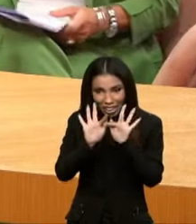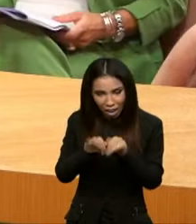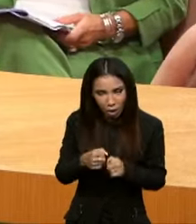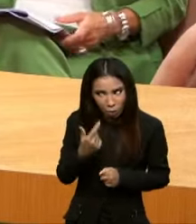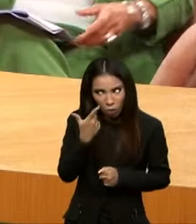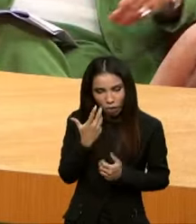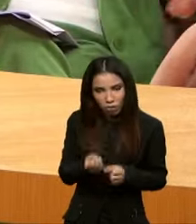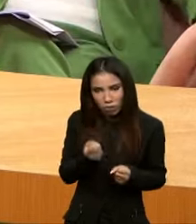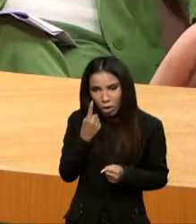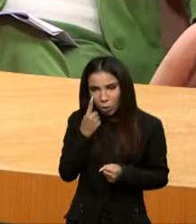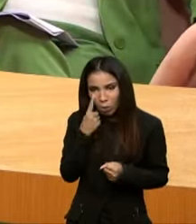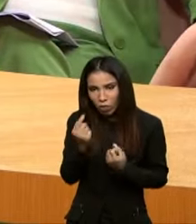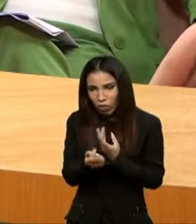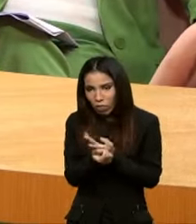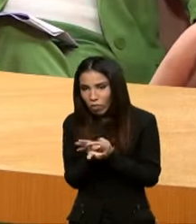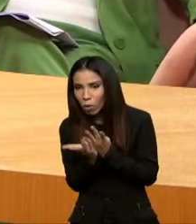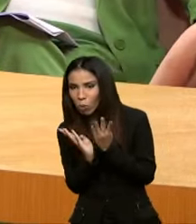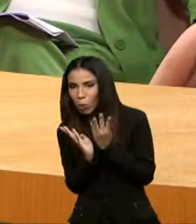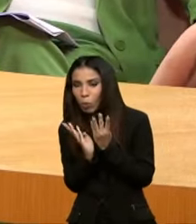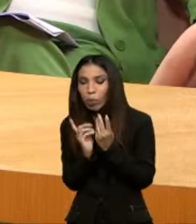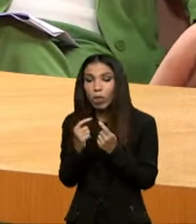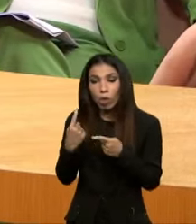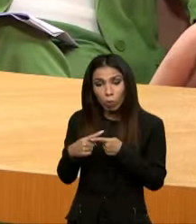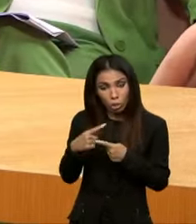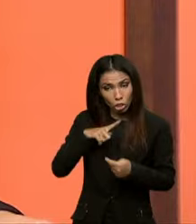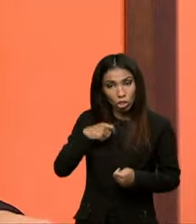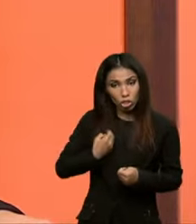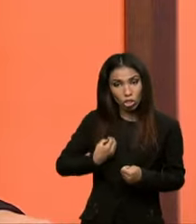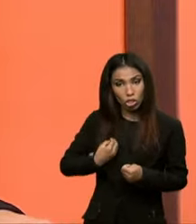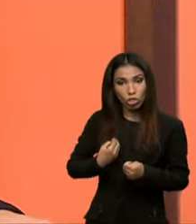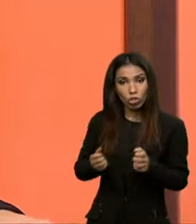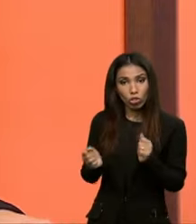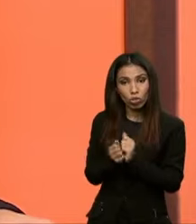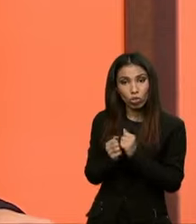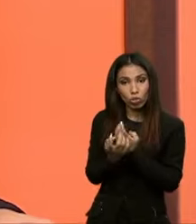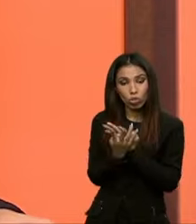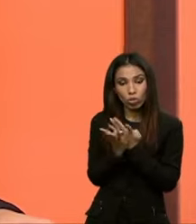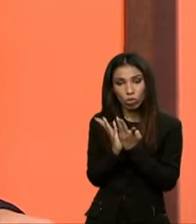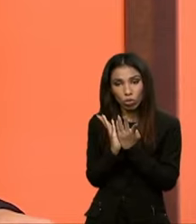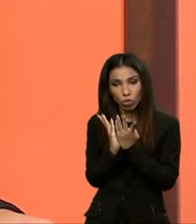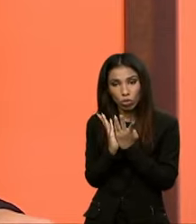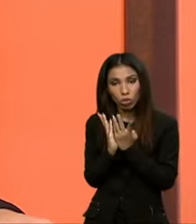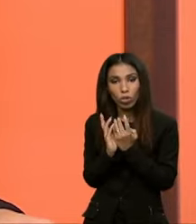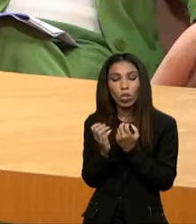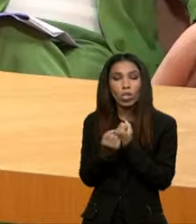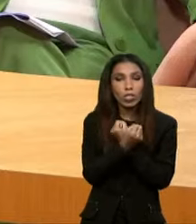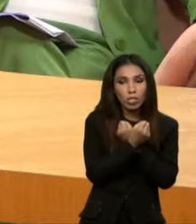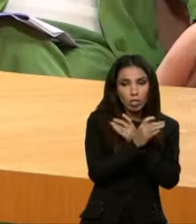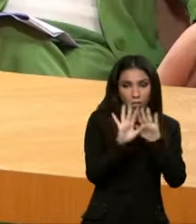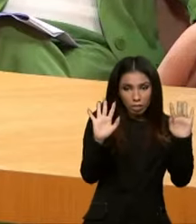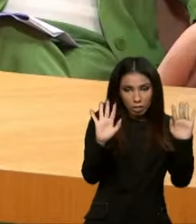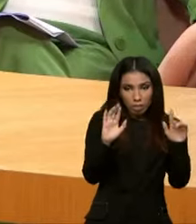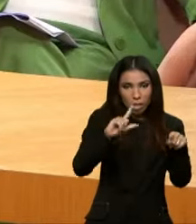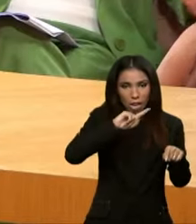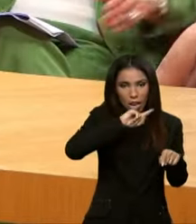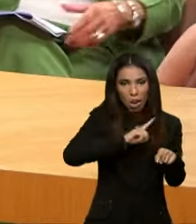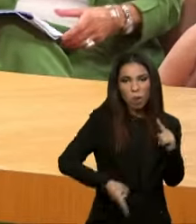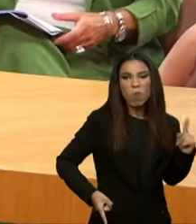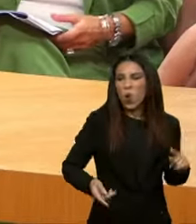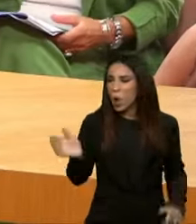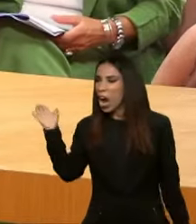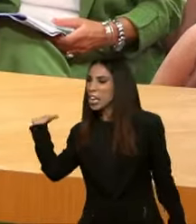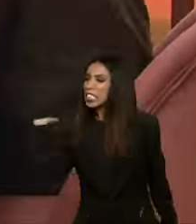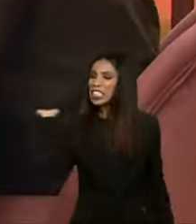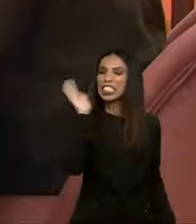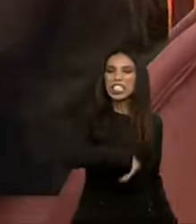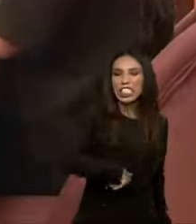baralho. Tô triste que eu não trouxe. Porque eu ando com o meu baralho. Eu acho que tem que fazer a versão, vocês censuram um proibidão, eu trago o rosê. Traz o rosê.